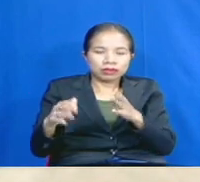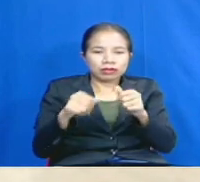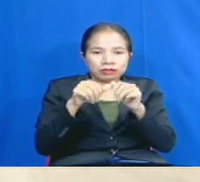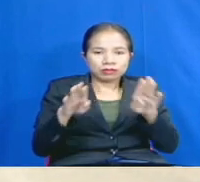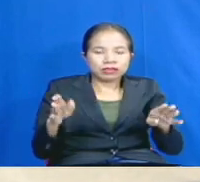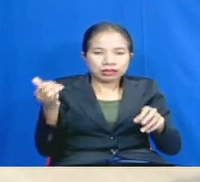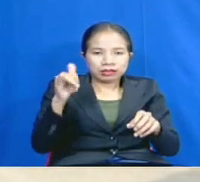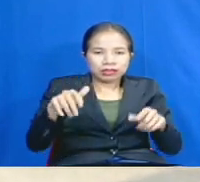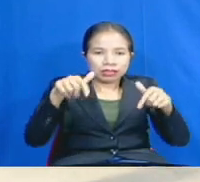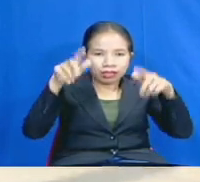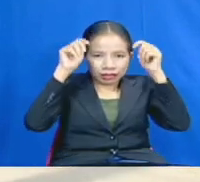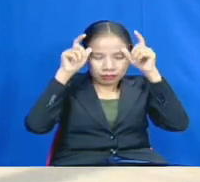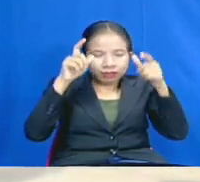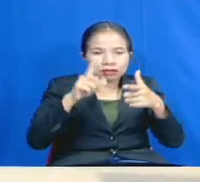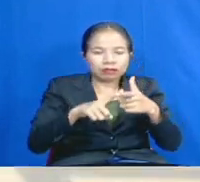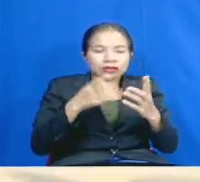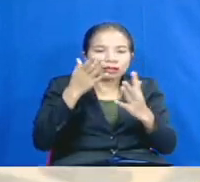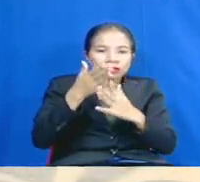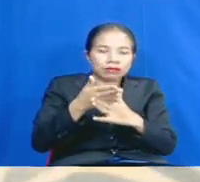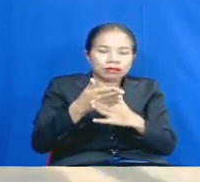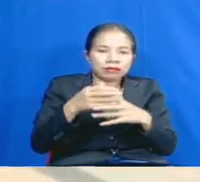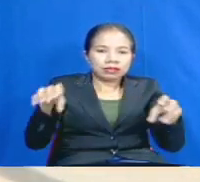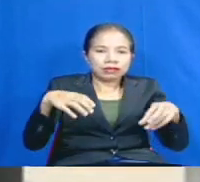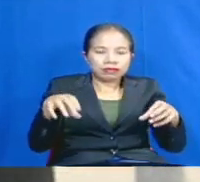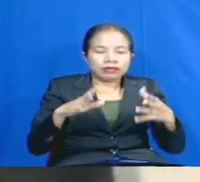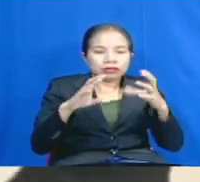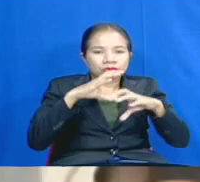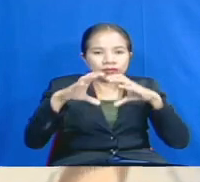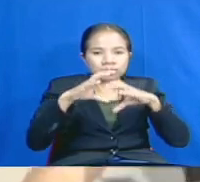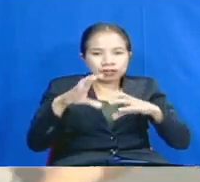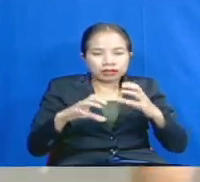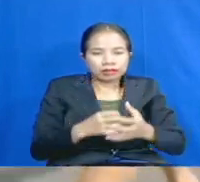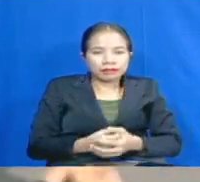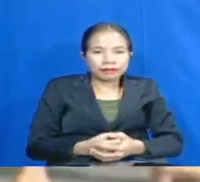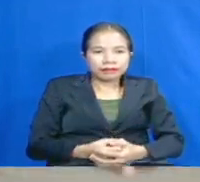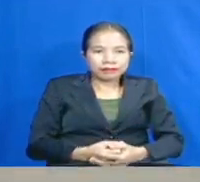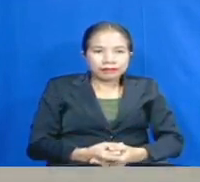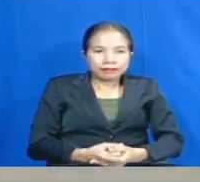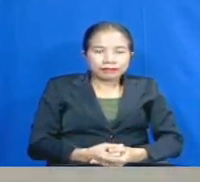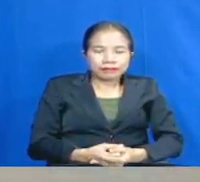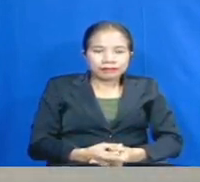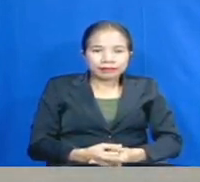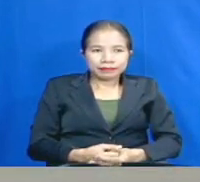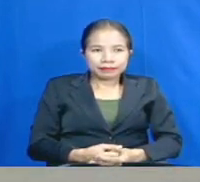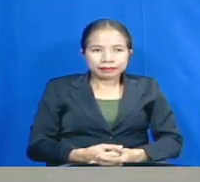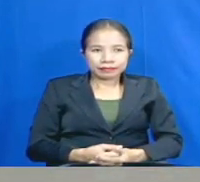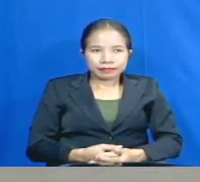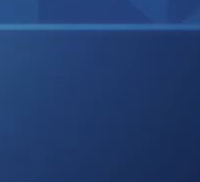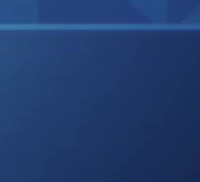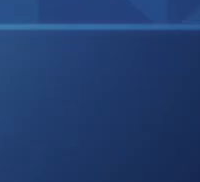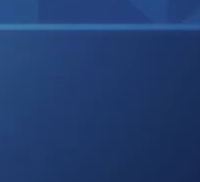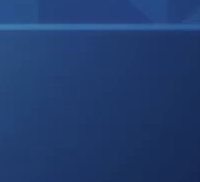administrativa sira iha Timor-Leste molotama ba fornecimento serviço telecomunicação. Amaru Ornai, Bento Martins,